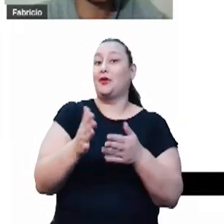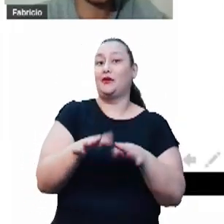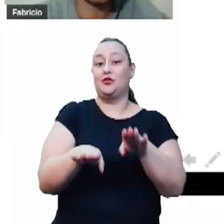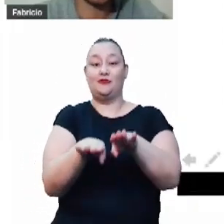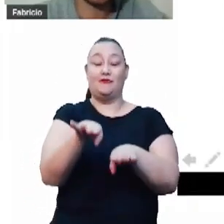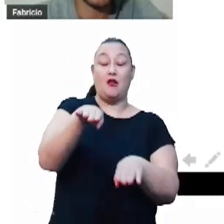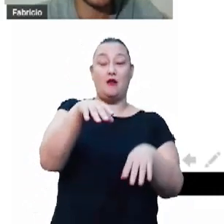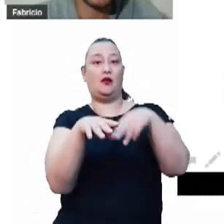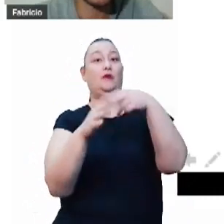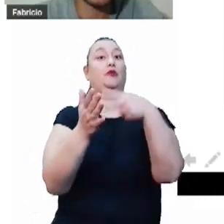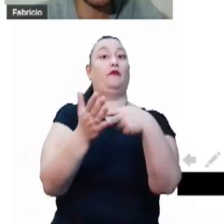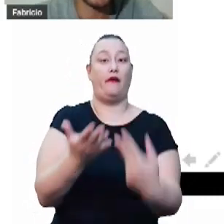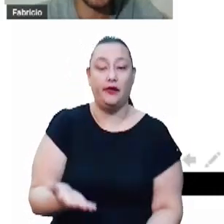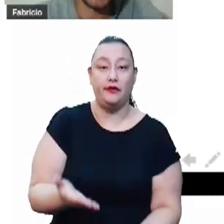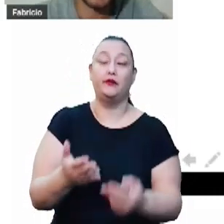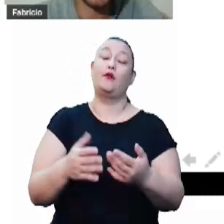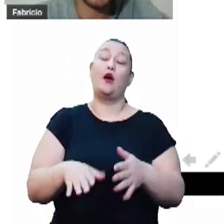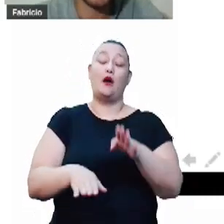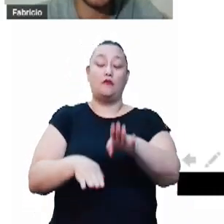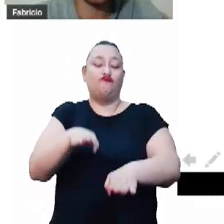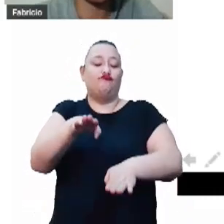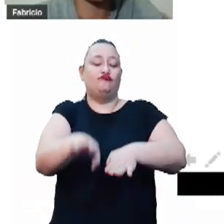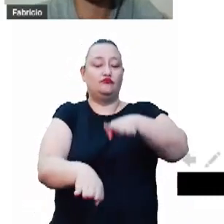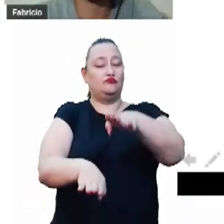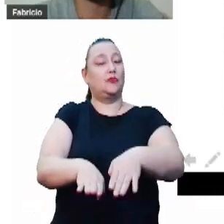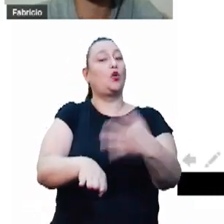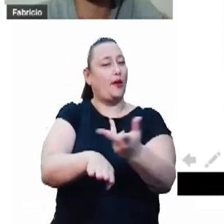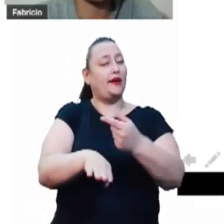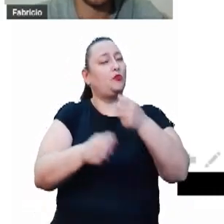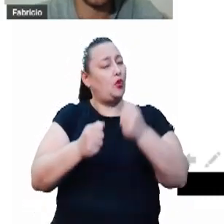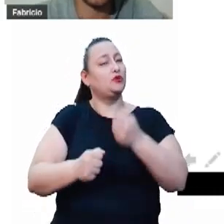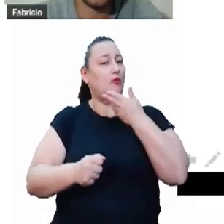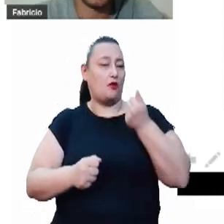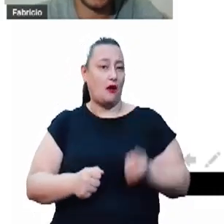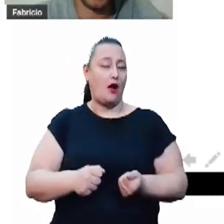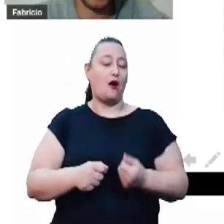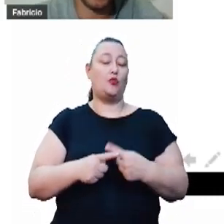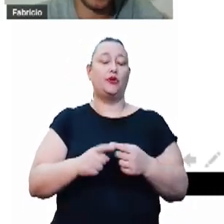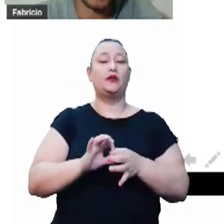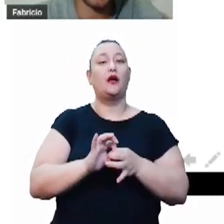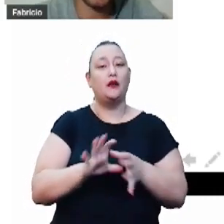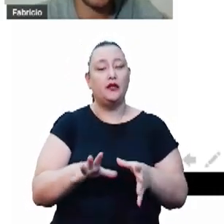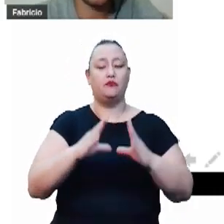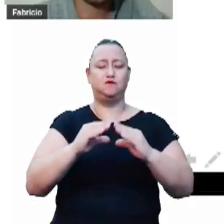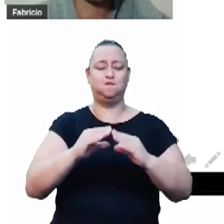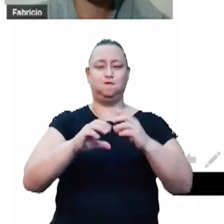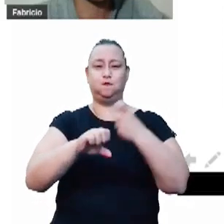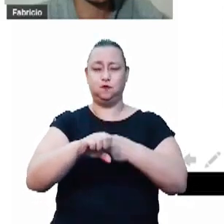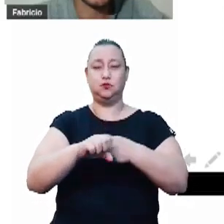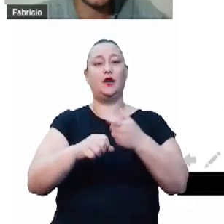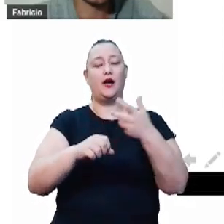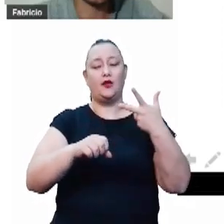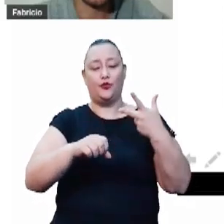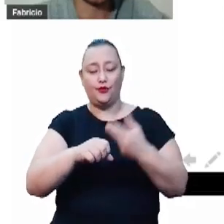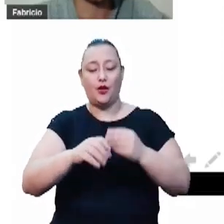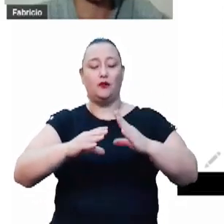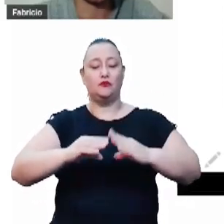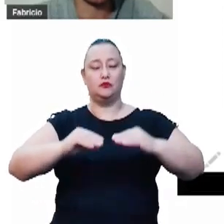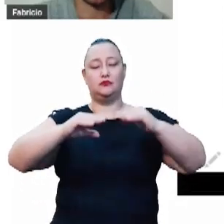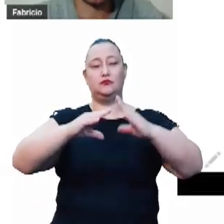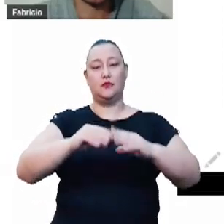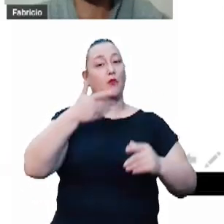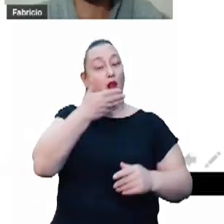equilíbrio. Então, a qualidade dessa marcha pode ser melhorada quando a gente libera aquele músculo que está muito espástico. A velocidade da